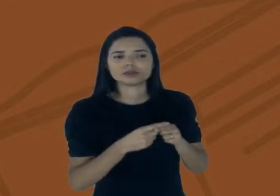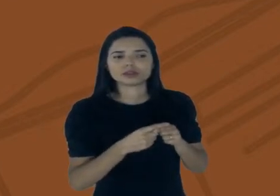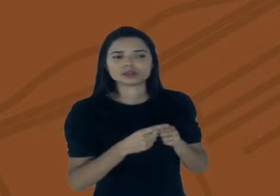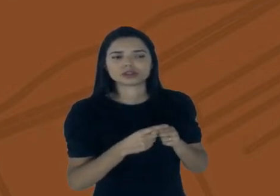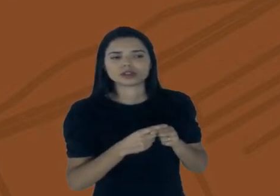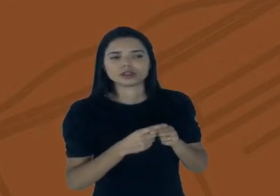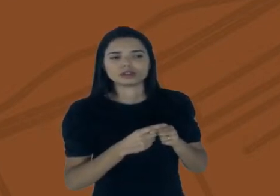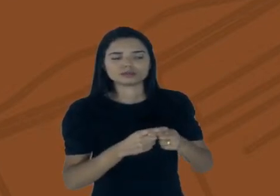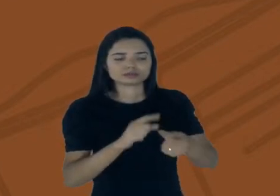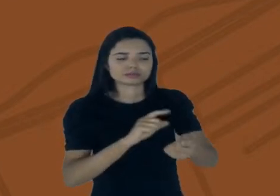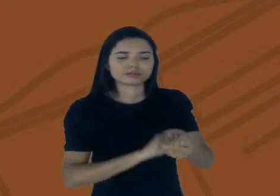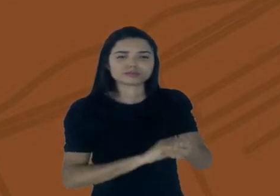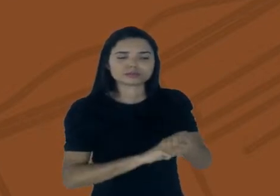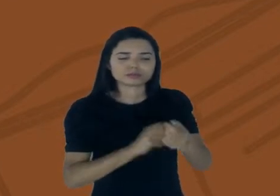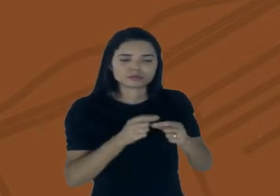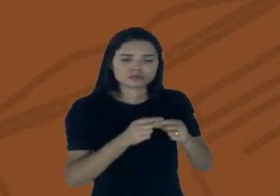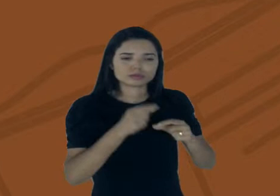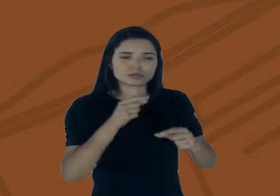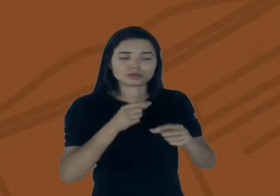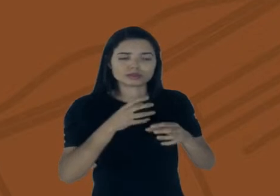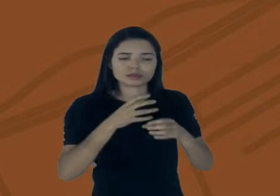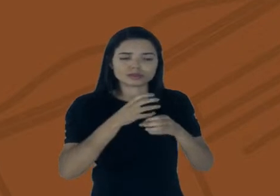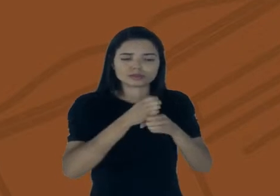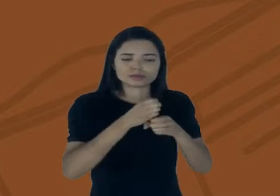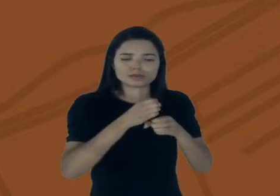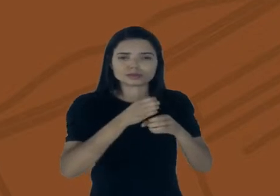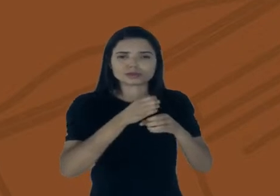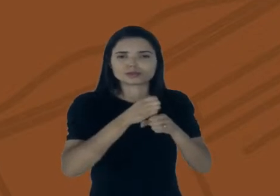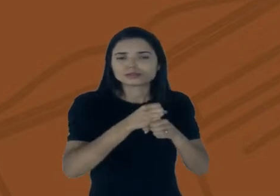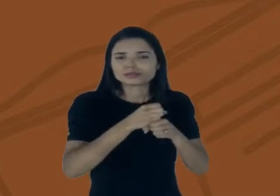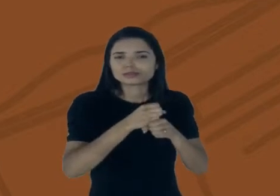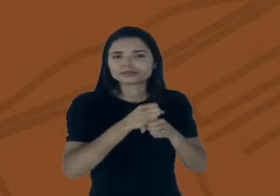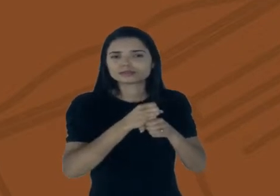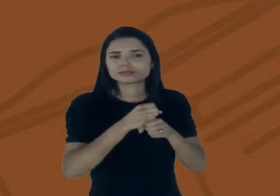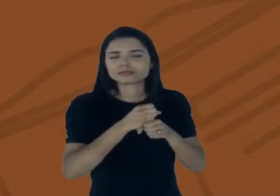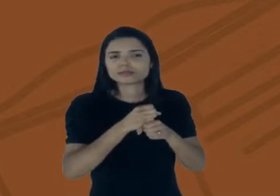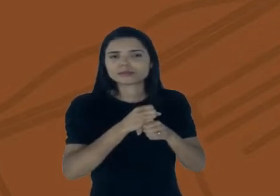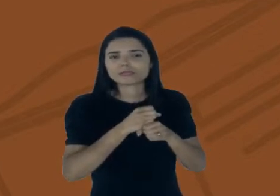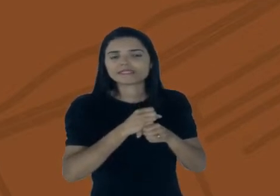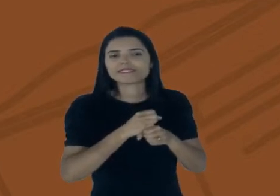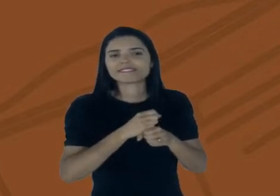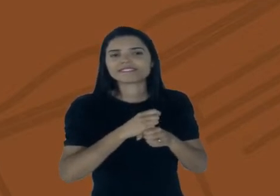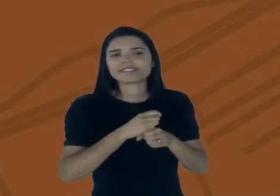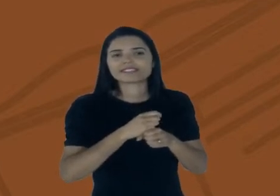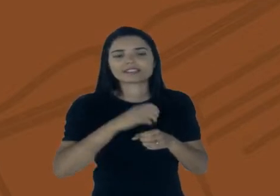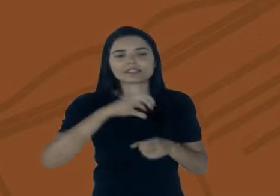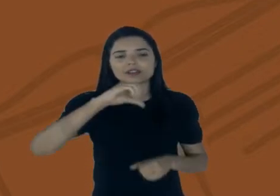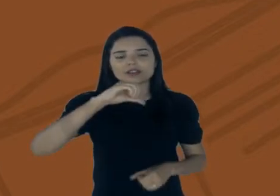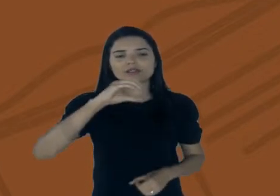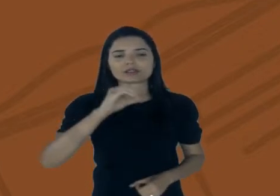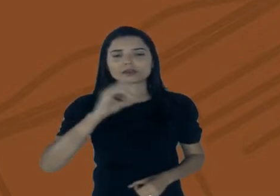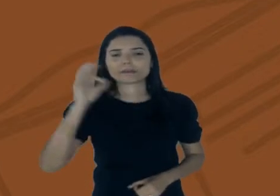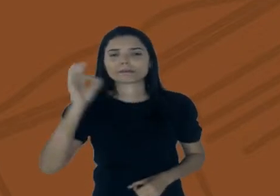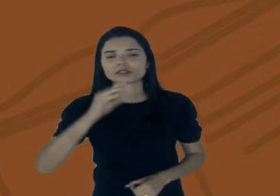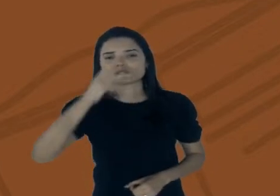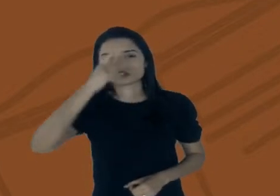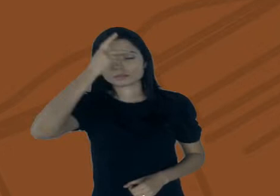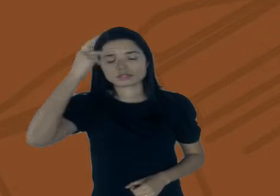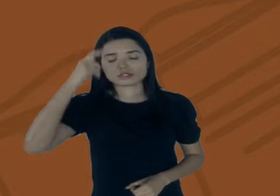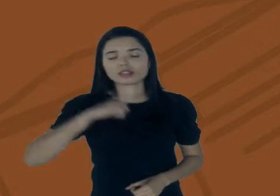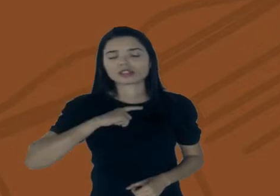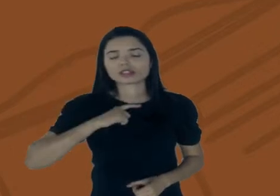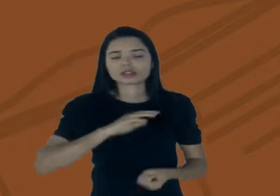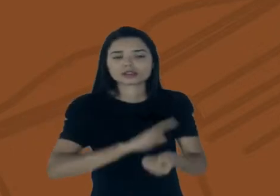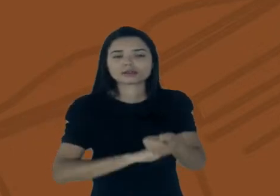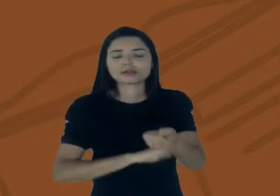Entre 85% e 95% das pessoas com hipertensão arterial, ela tem hipertensão primária. Então vejam, ela vai ser dada com o